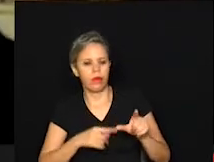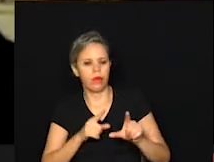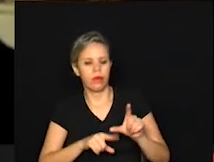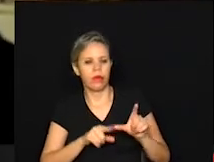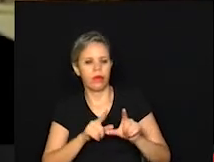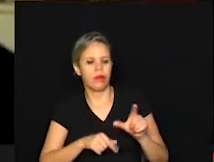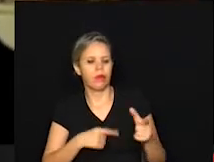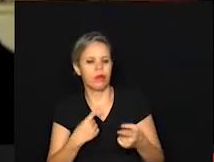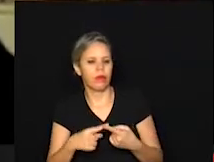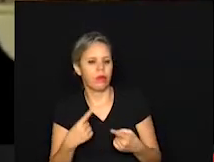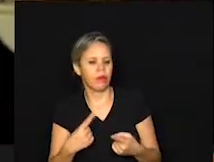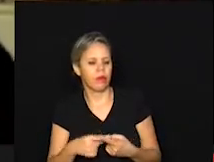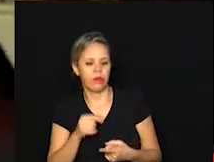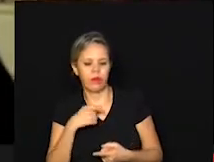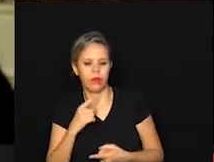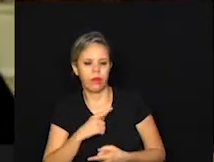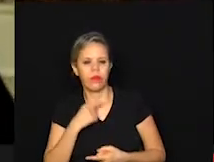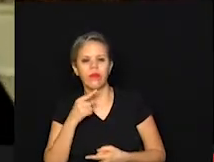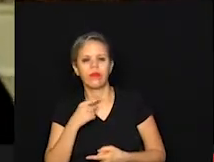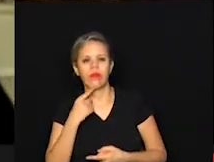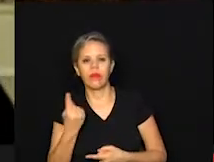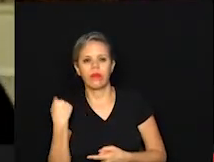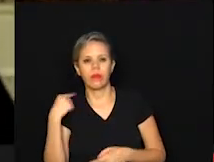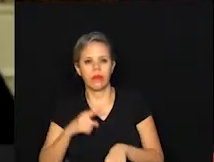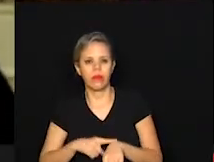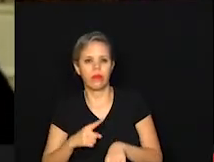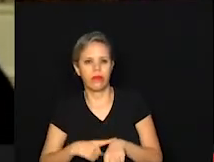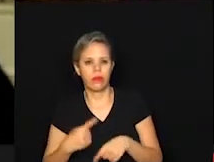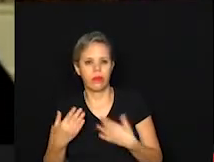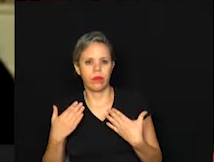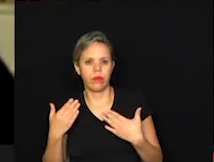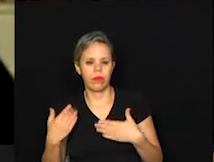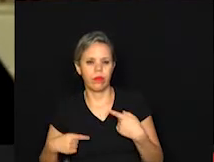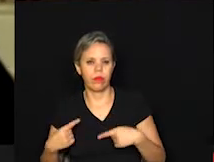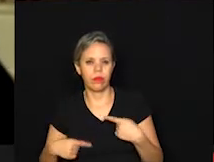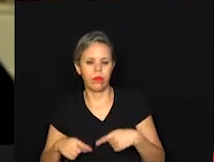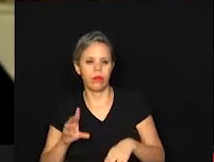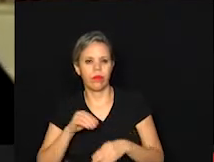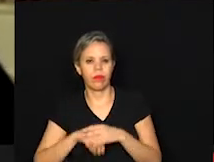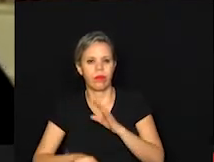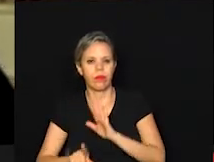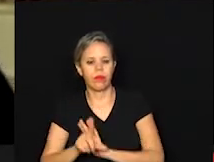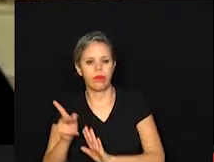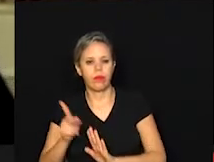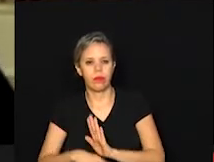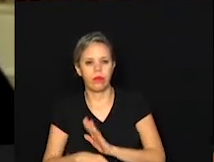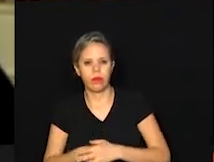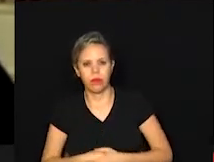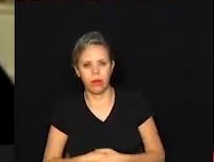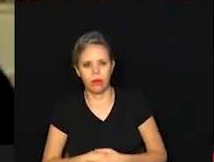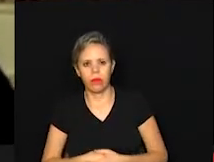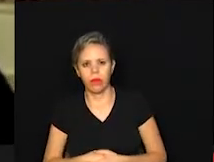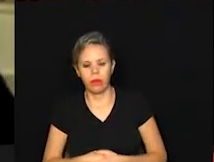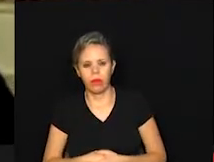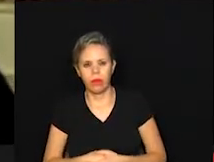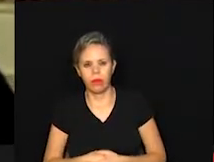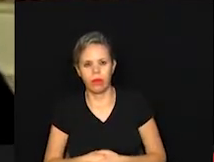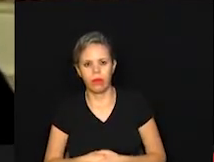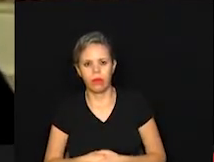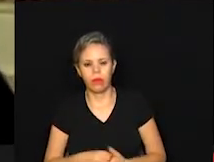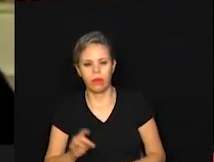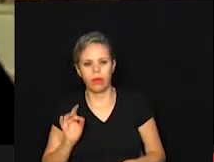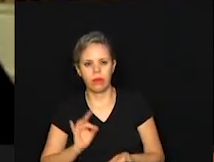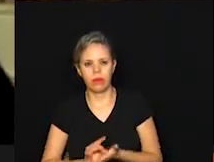porque nós tínhamos essa dúvida naquele momento da discussão, né, da legalidade do projeto, e aí ficou, de fato,